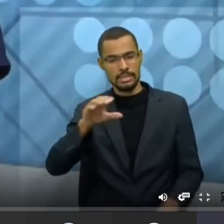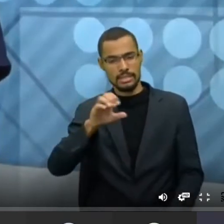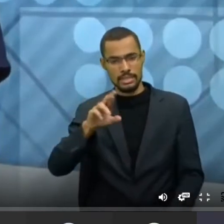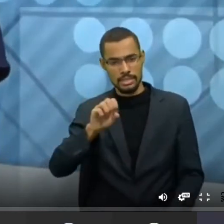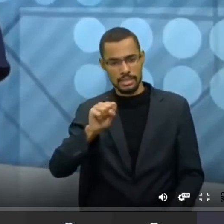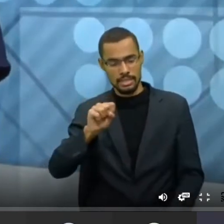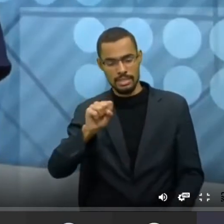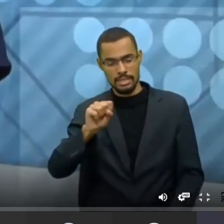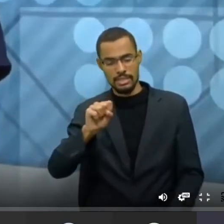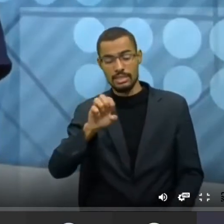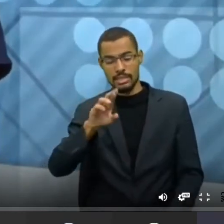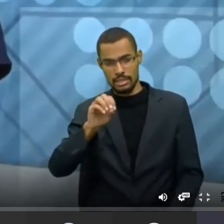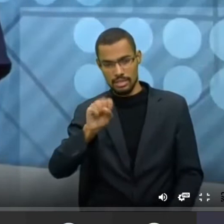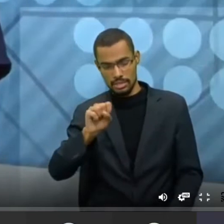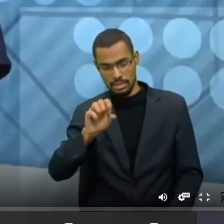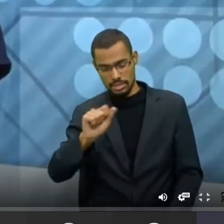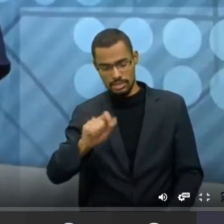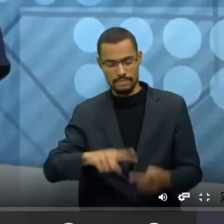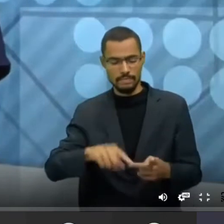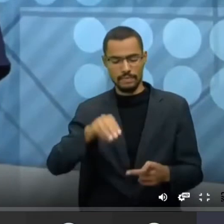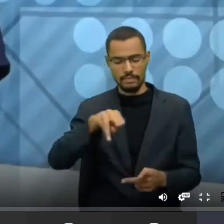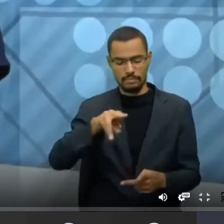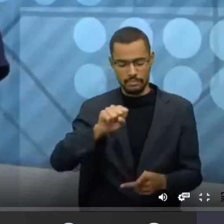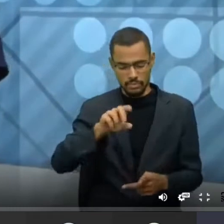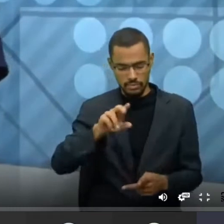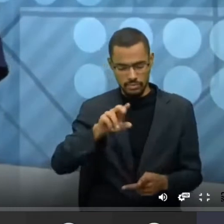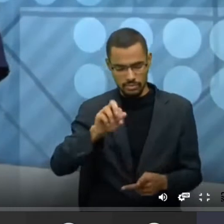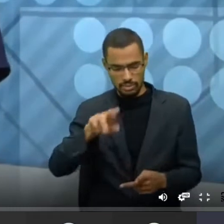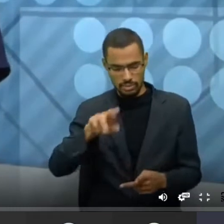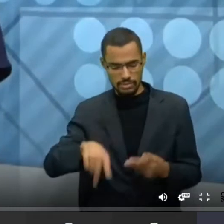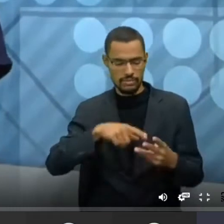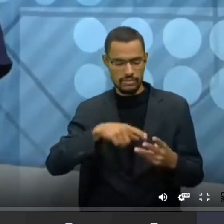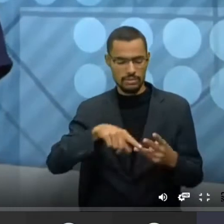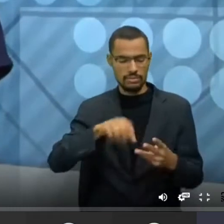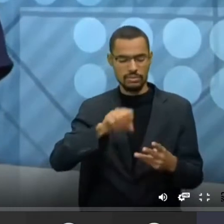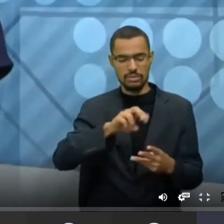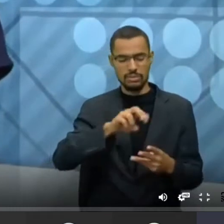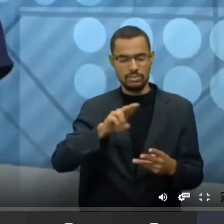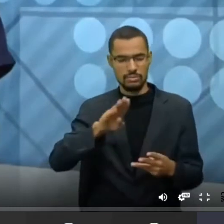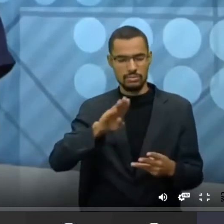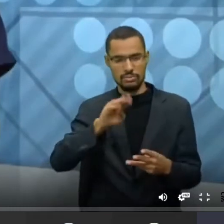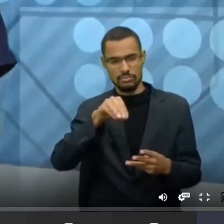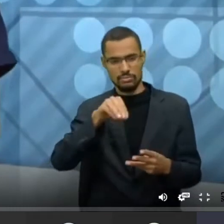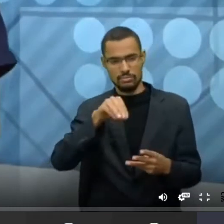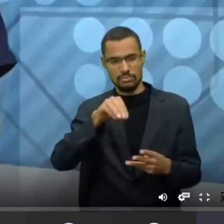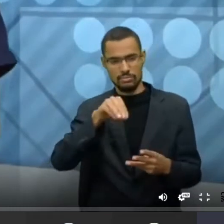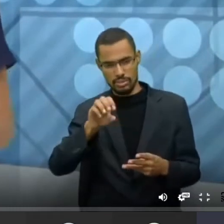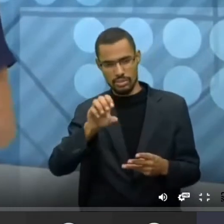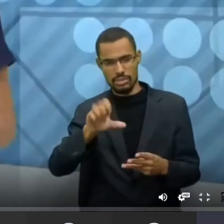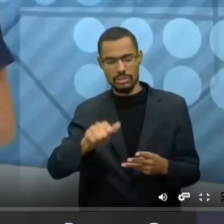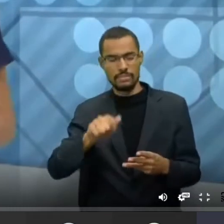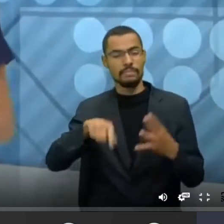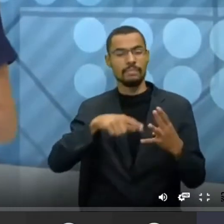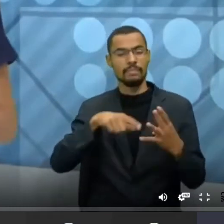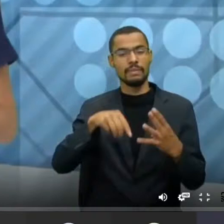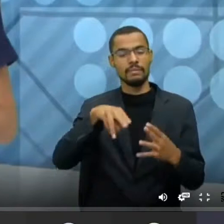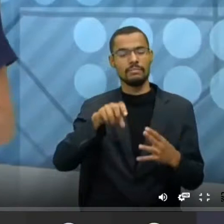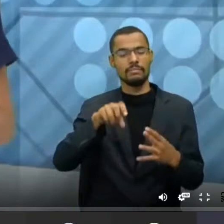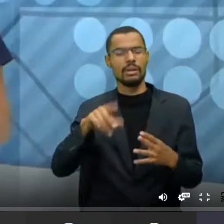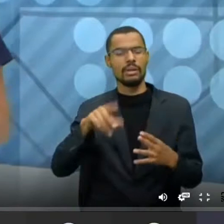serosa, adventícia, muscular, submucosa e mucosa. Então, eu trouxe aqui para a